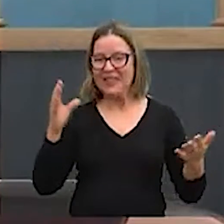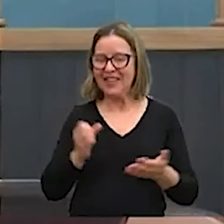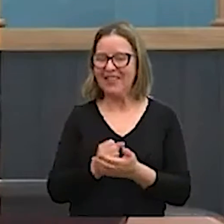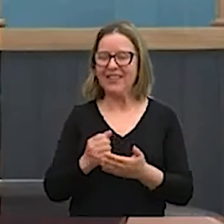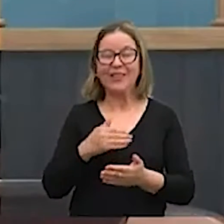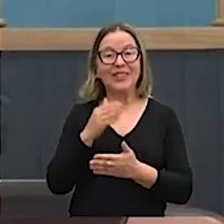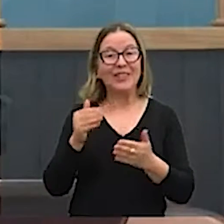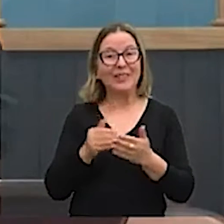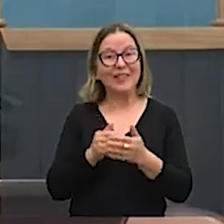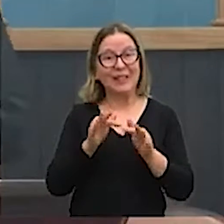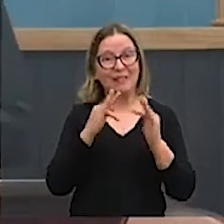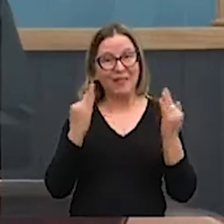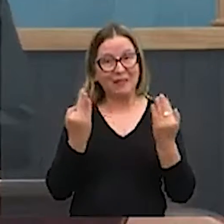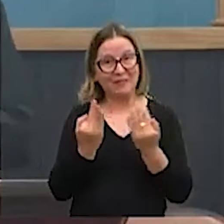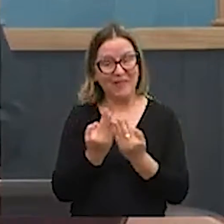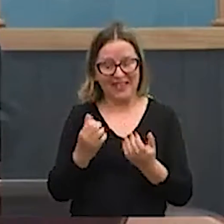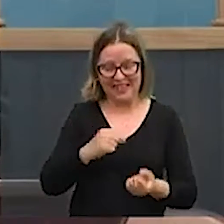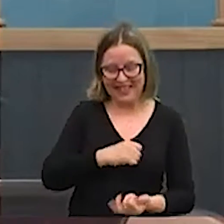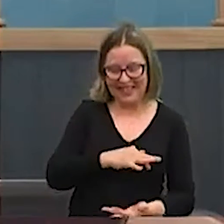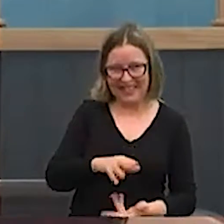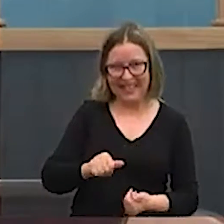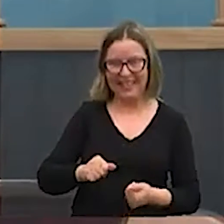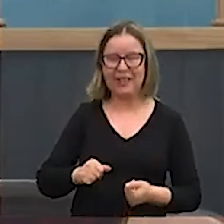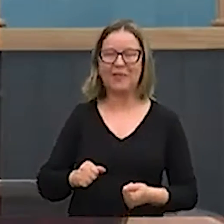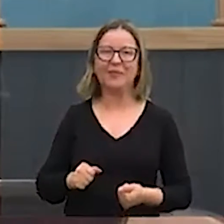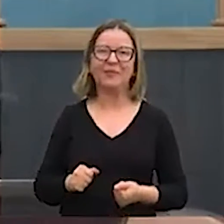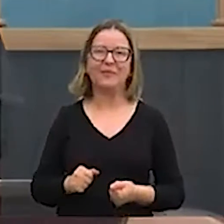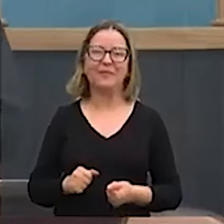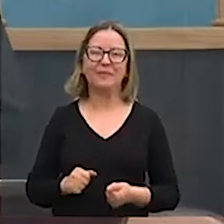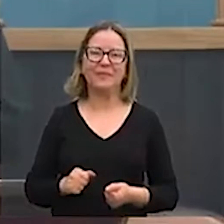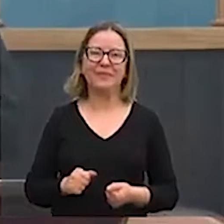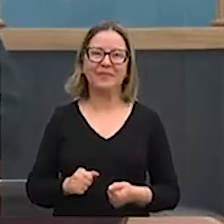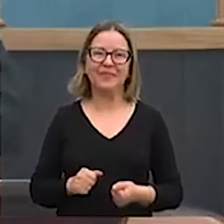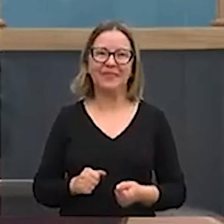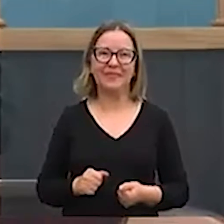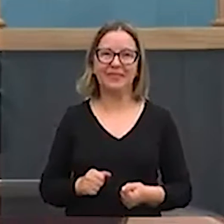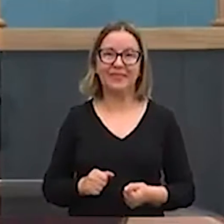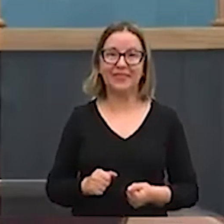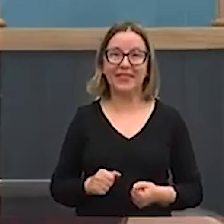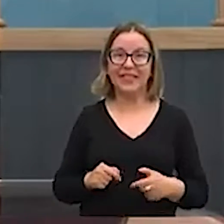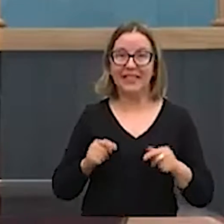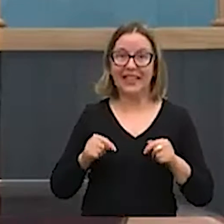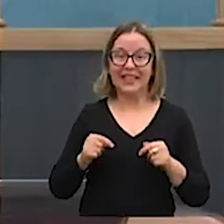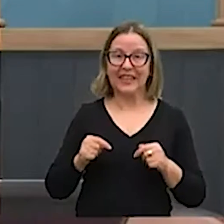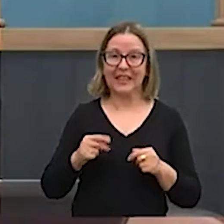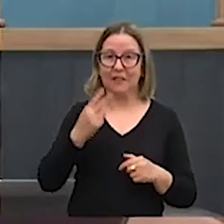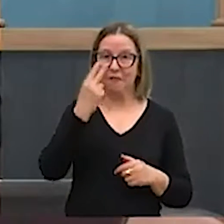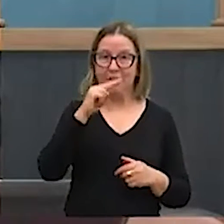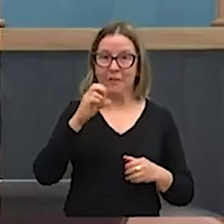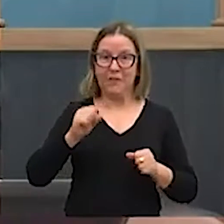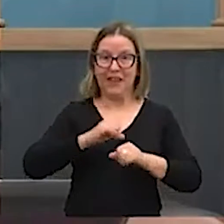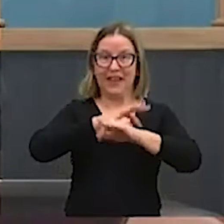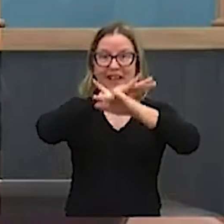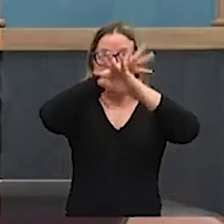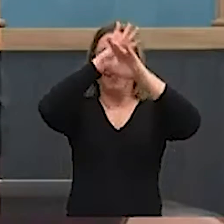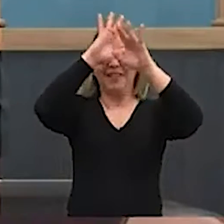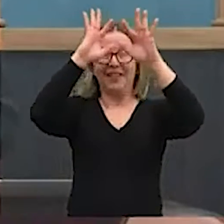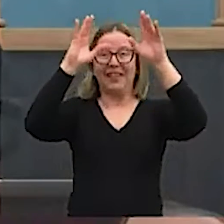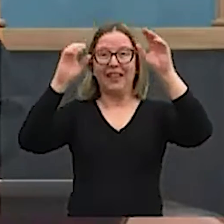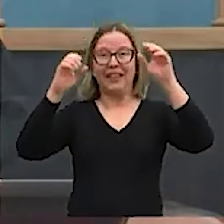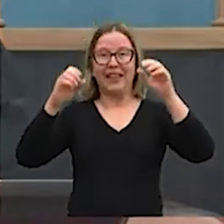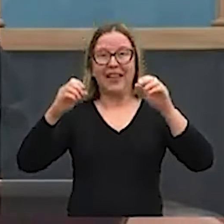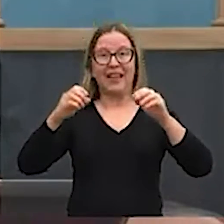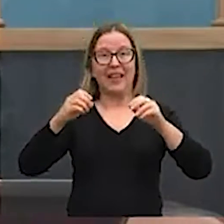terra. E aqui nós vemos a glória maior, que é a glória